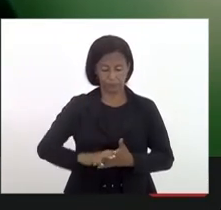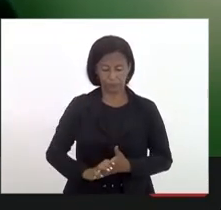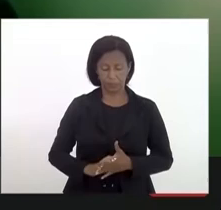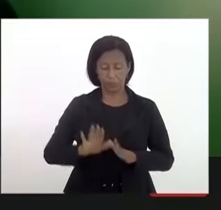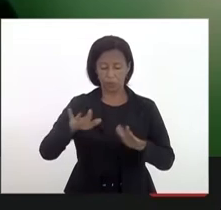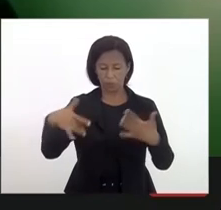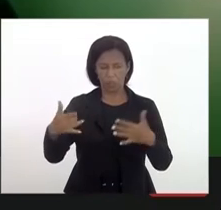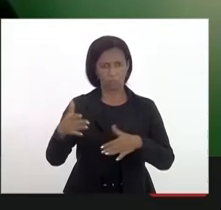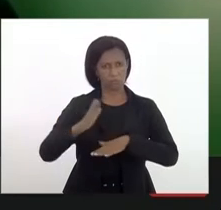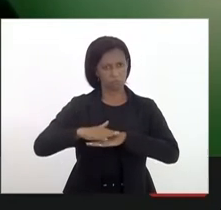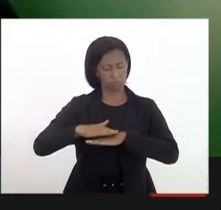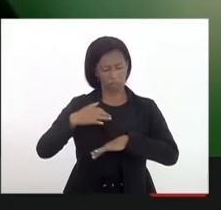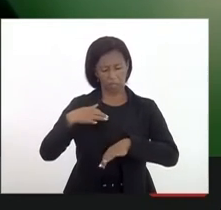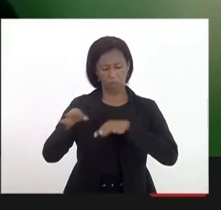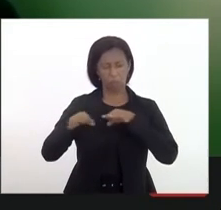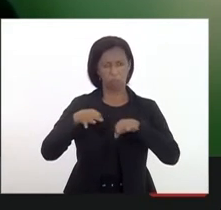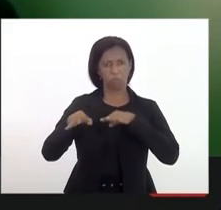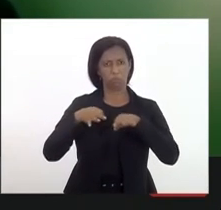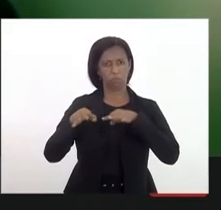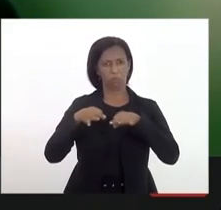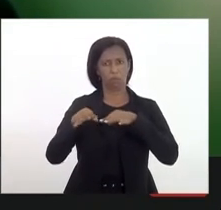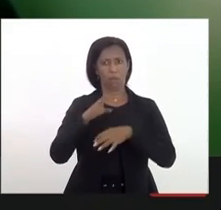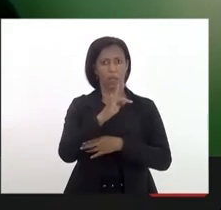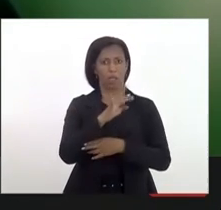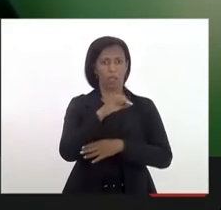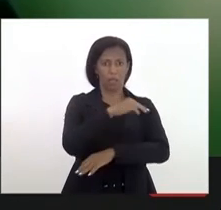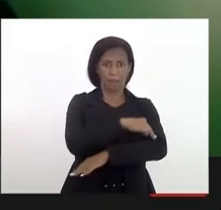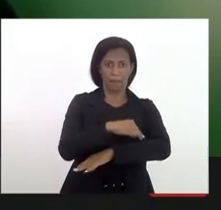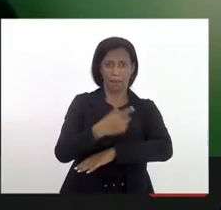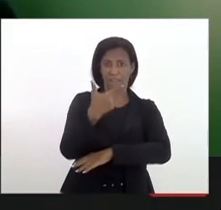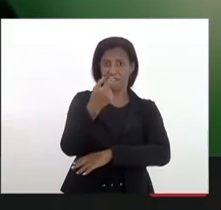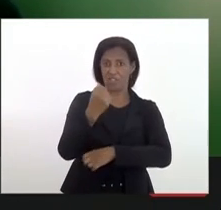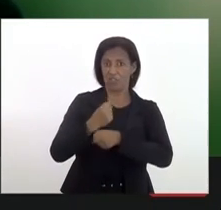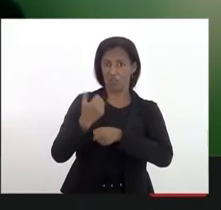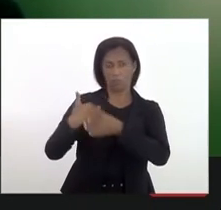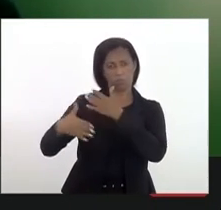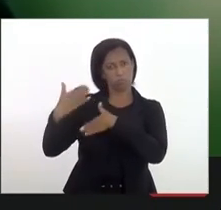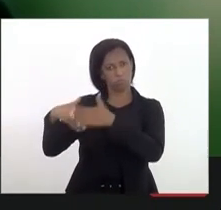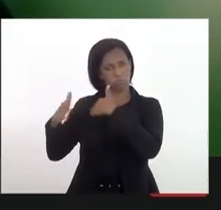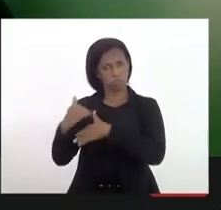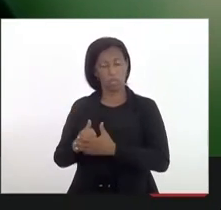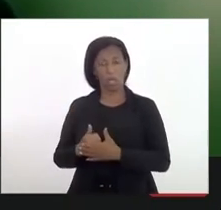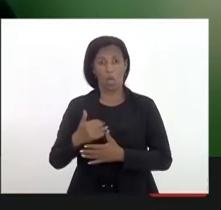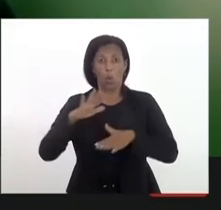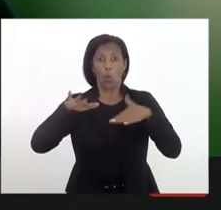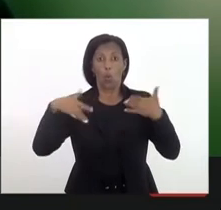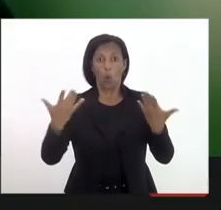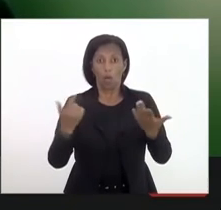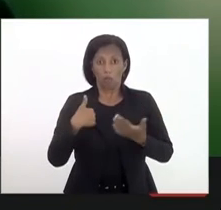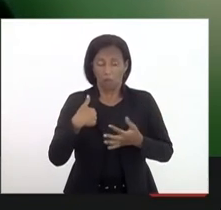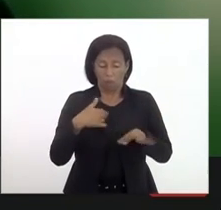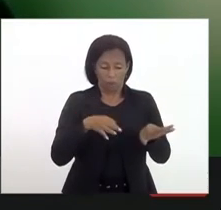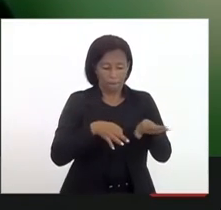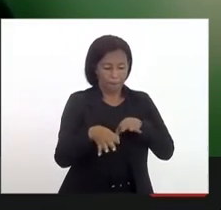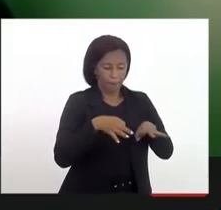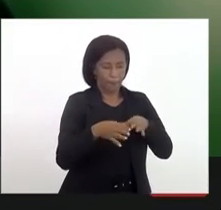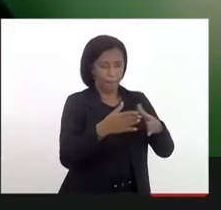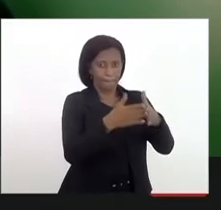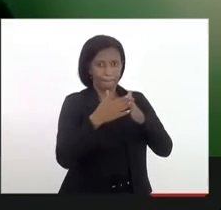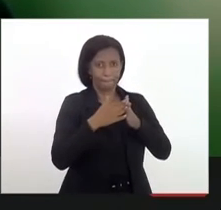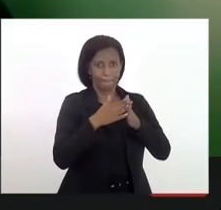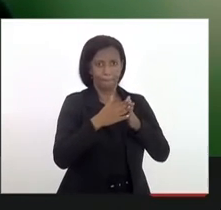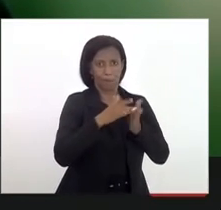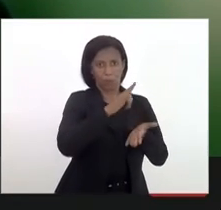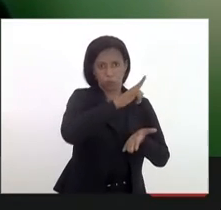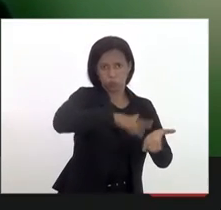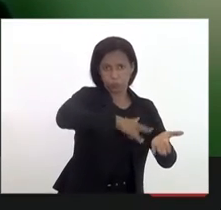o desenvolvimento também de Fátima, da Termo Macaé 20 anos atrás, quando estava fazendo o licenciamento ambiental